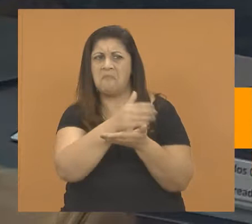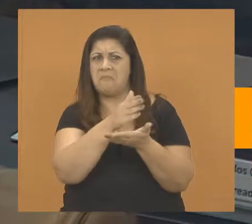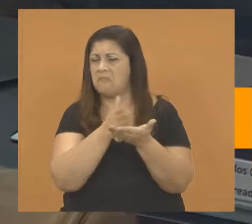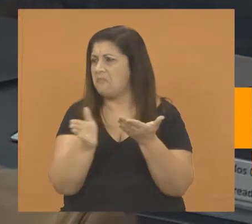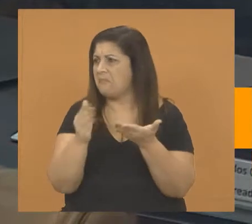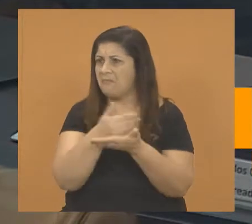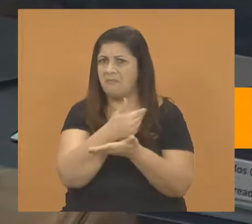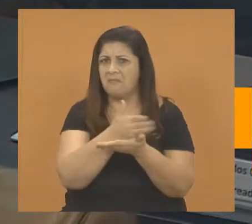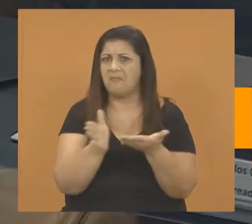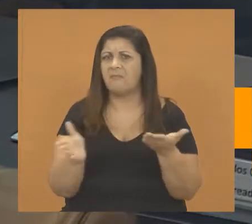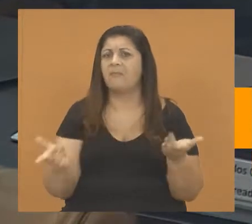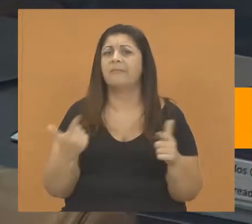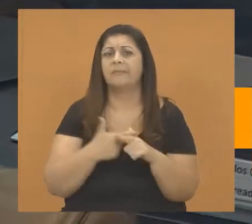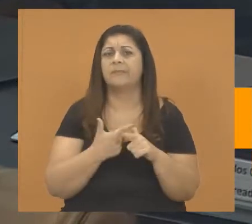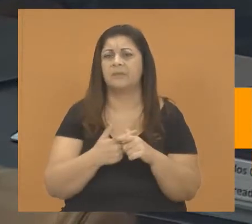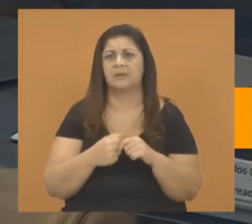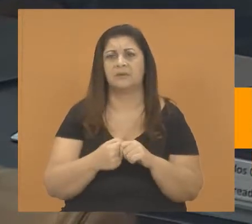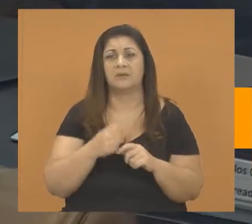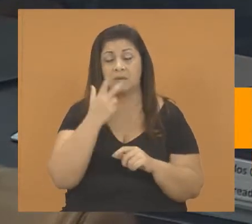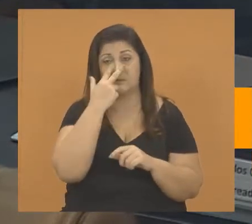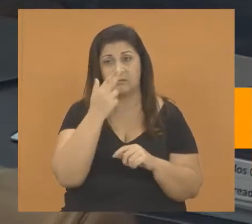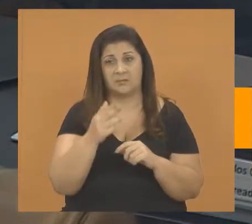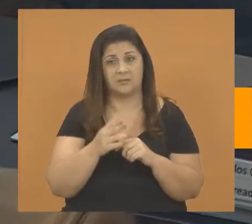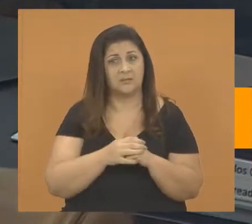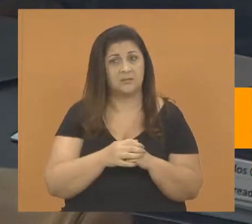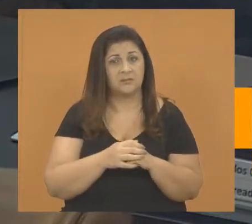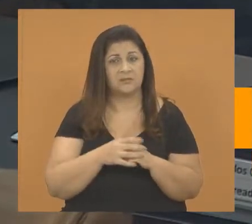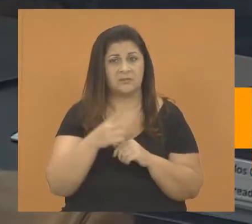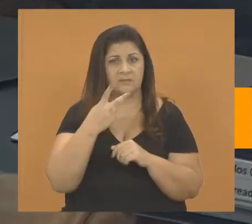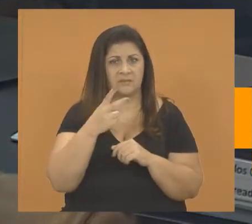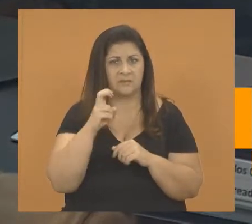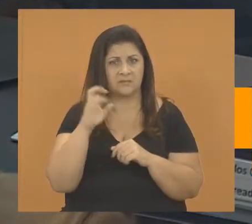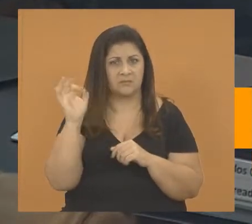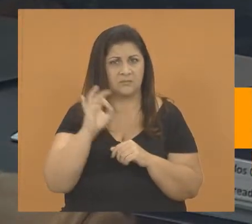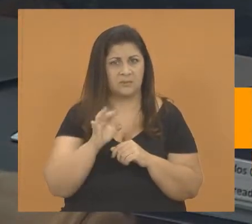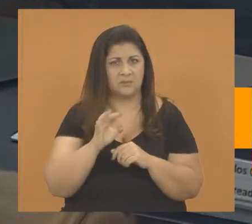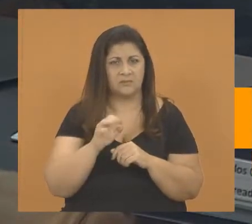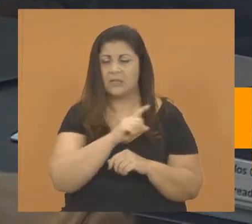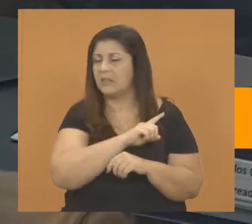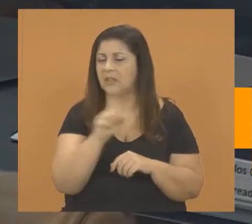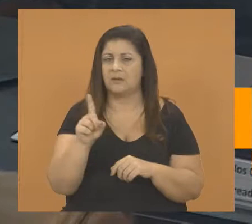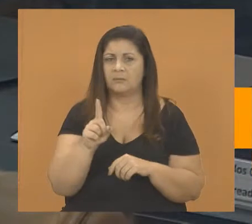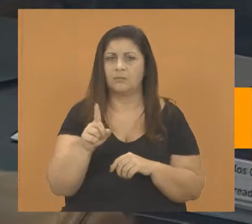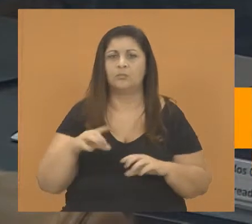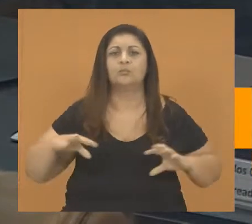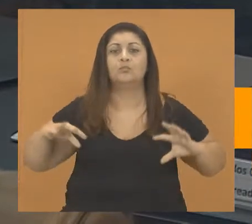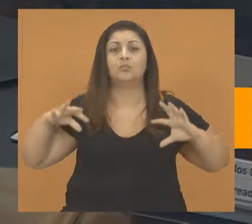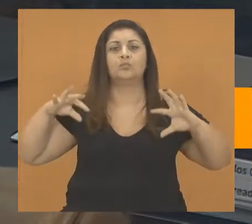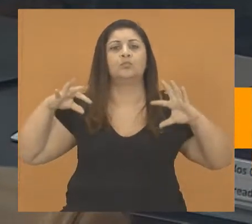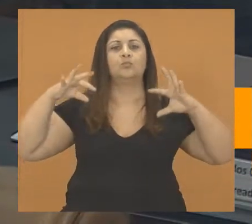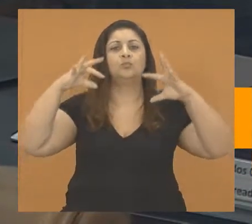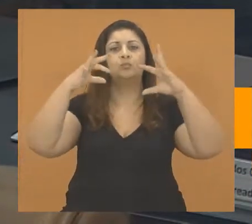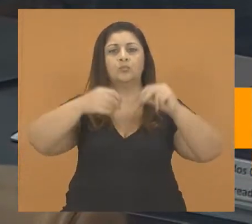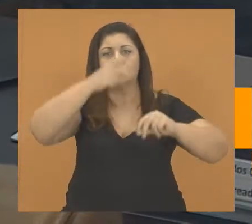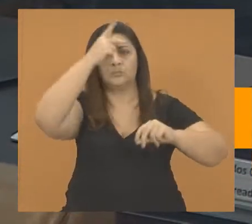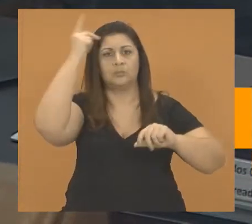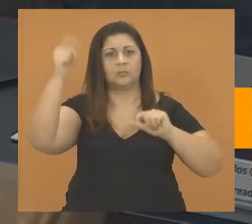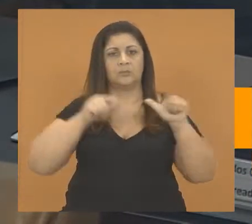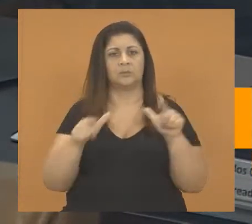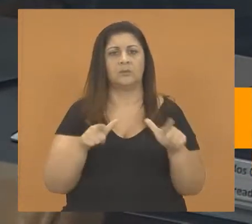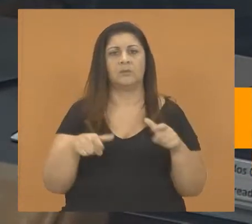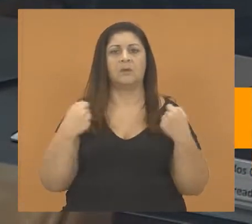atenção nisso aí eu também acho que não só os 25% e todos trabalhadores acho que tem que ter um respeito enorme